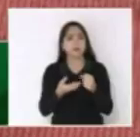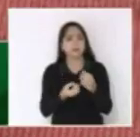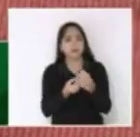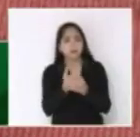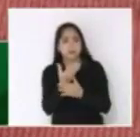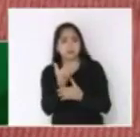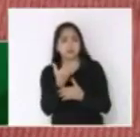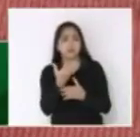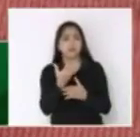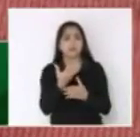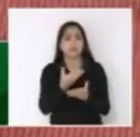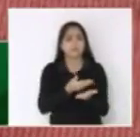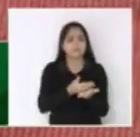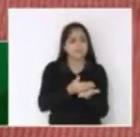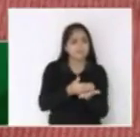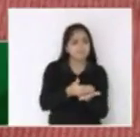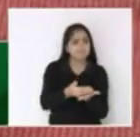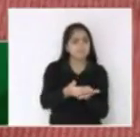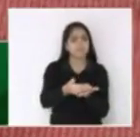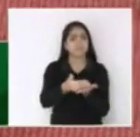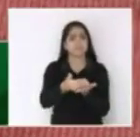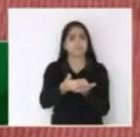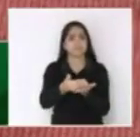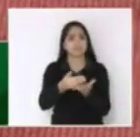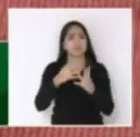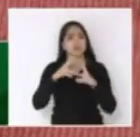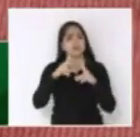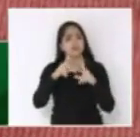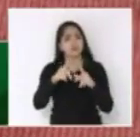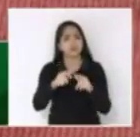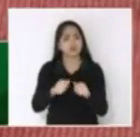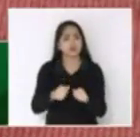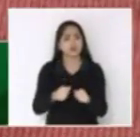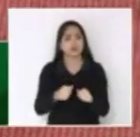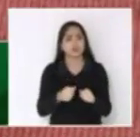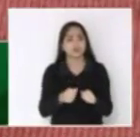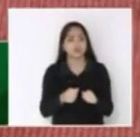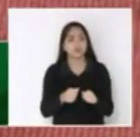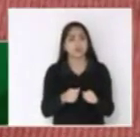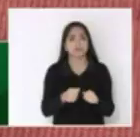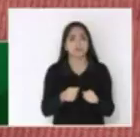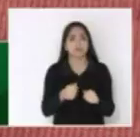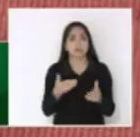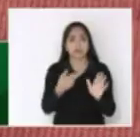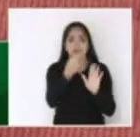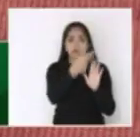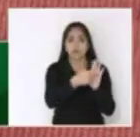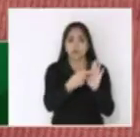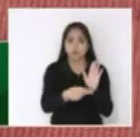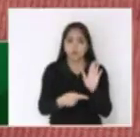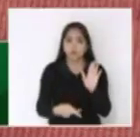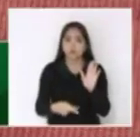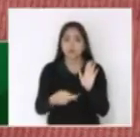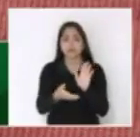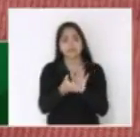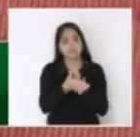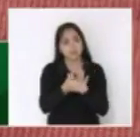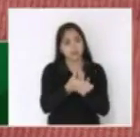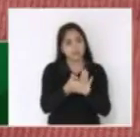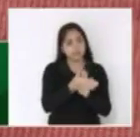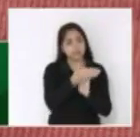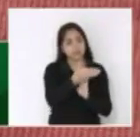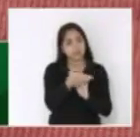tudo. Aí o nosso poeta, grande poeta, parabéns pela sua declamação. Você falou que a poesia é a